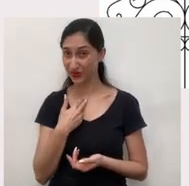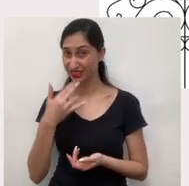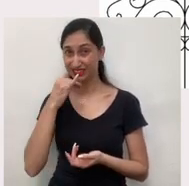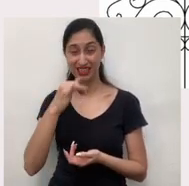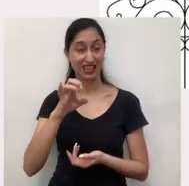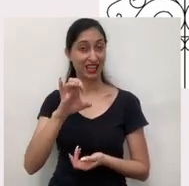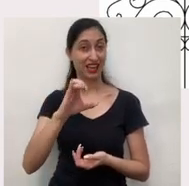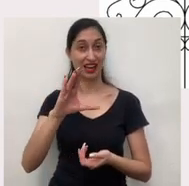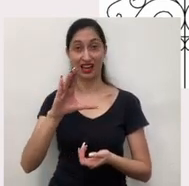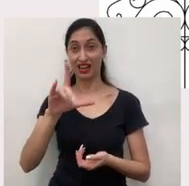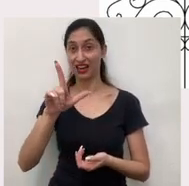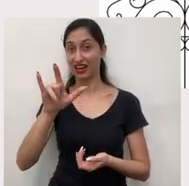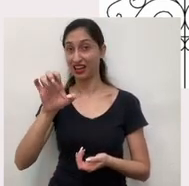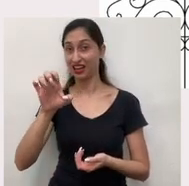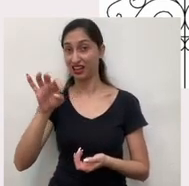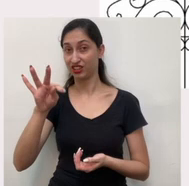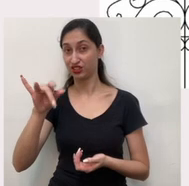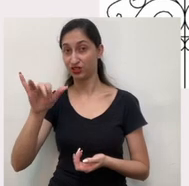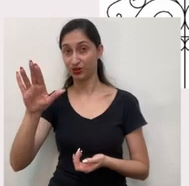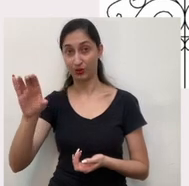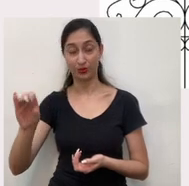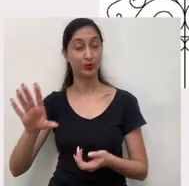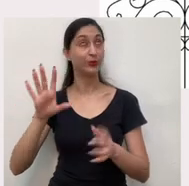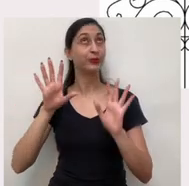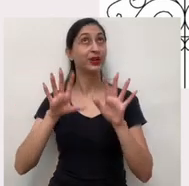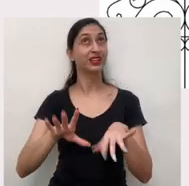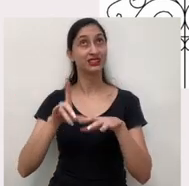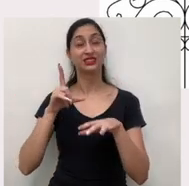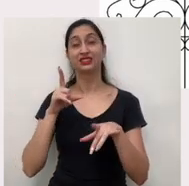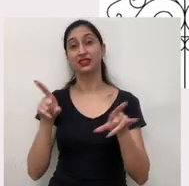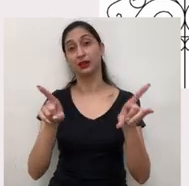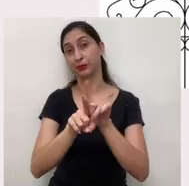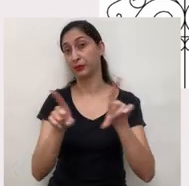uma forma que vem,